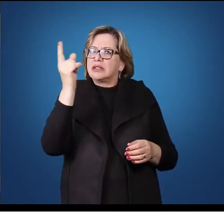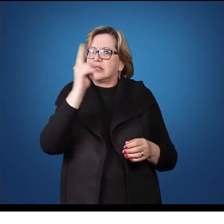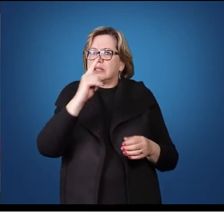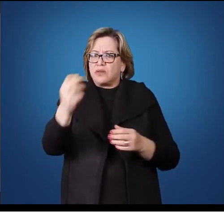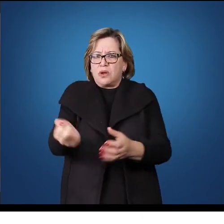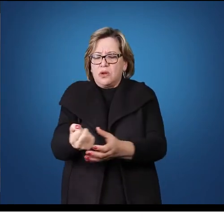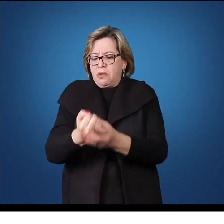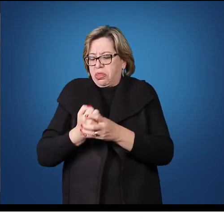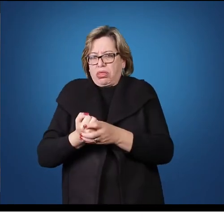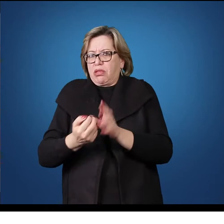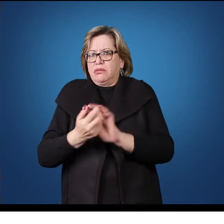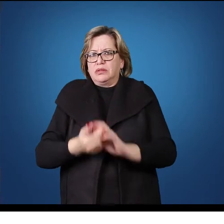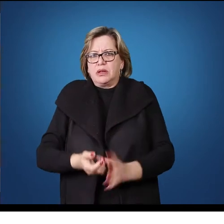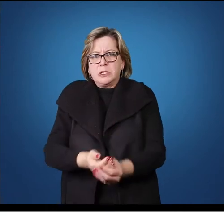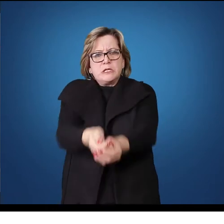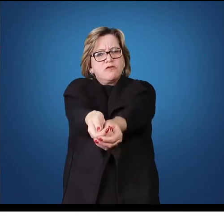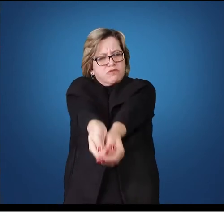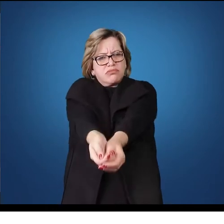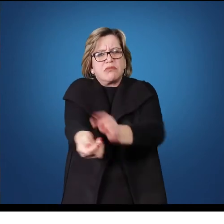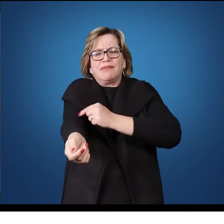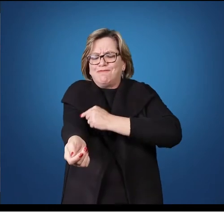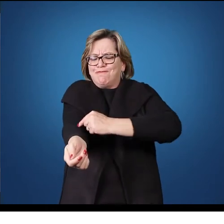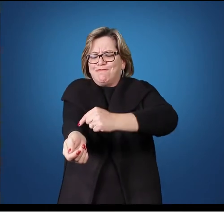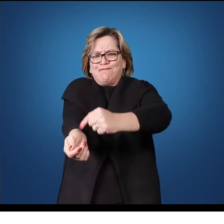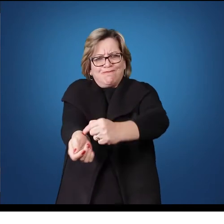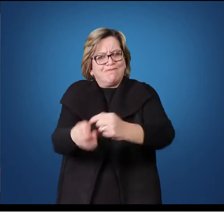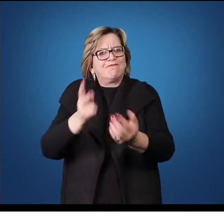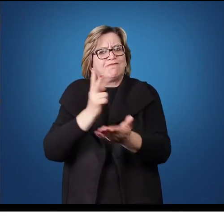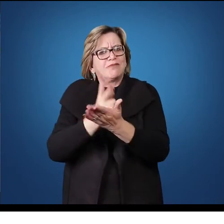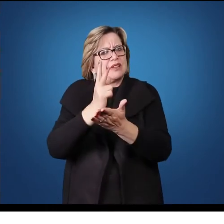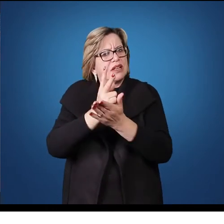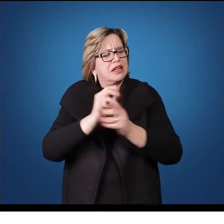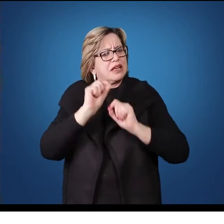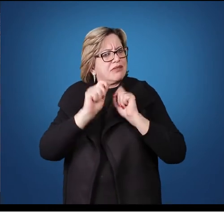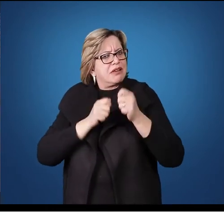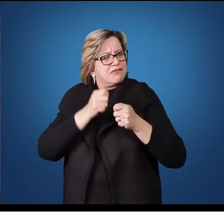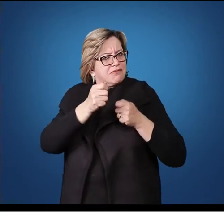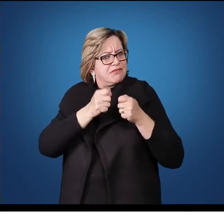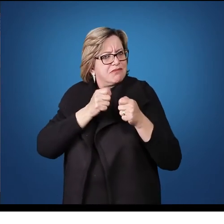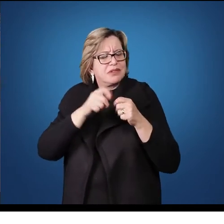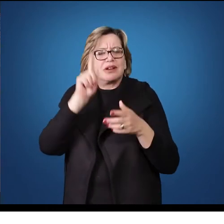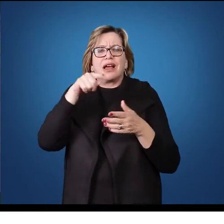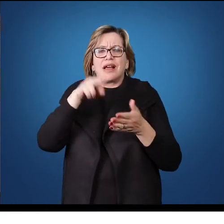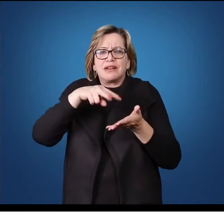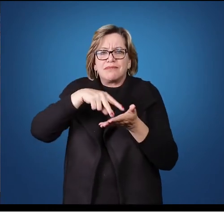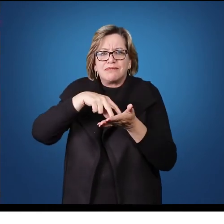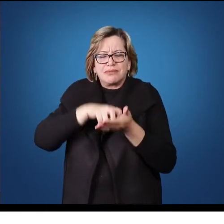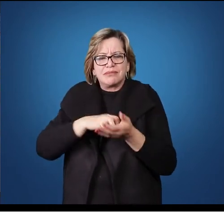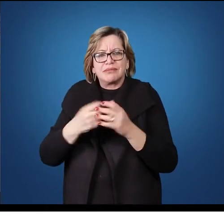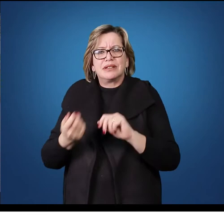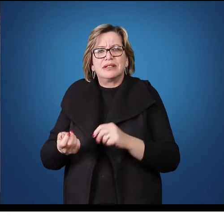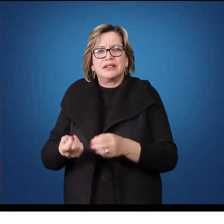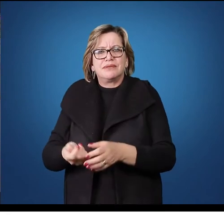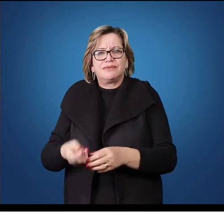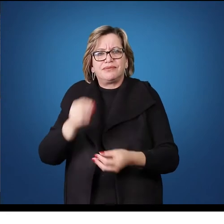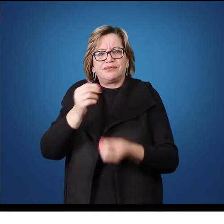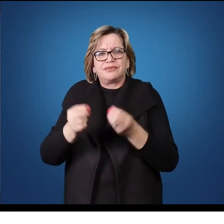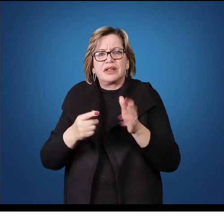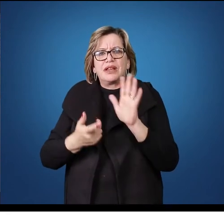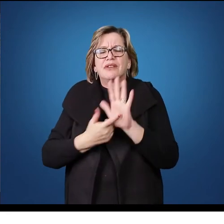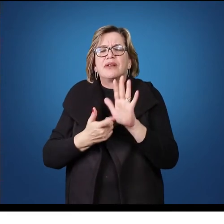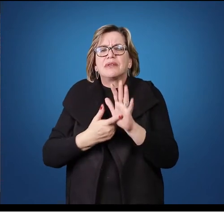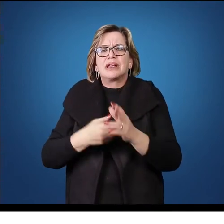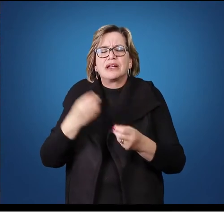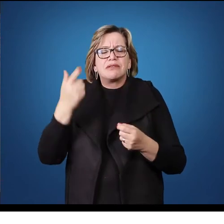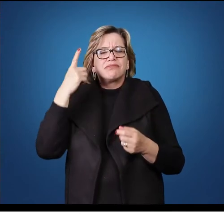esse cotovelo. O máximo possível ele aqui, ele estendido, e quem vai controlar a posição são as pernas, olha. A perna que vai fazer com que